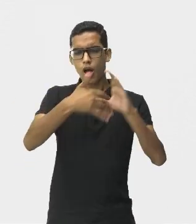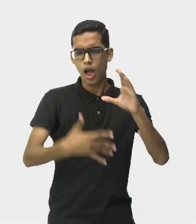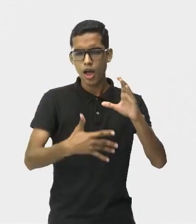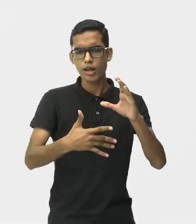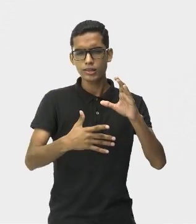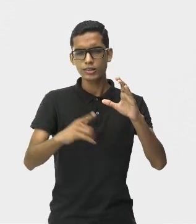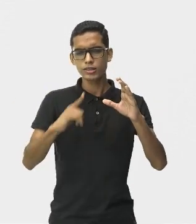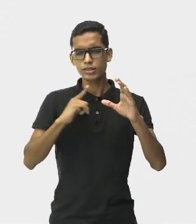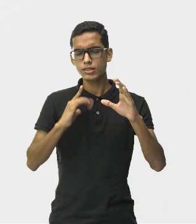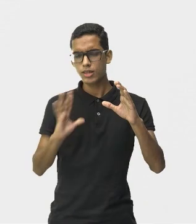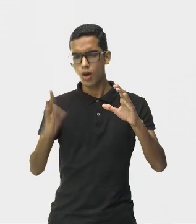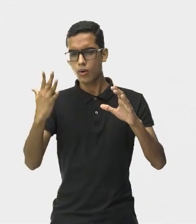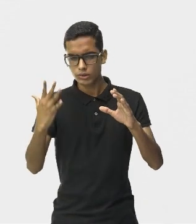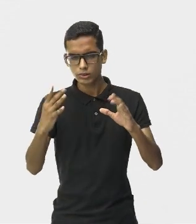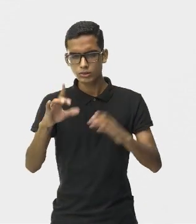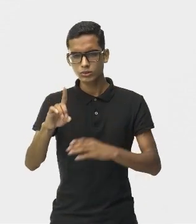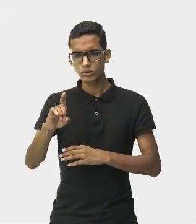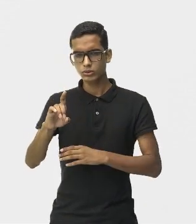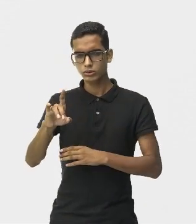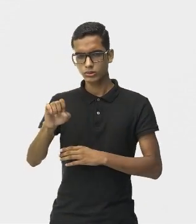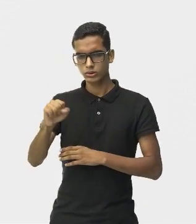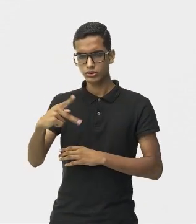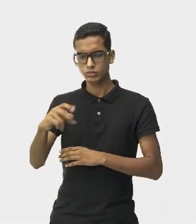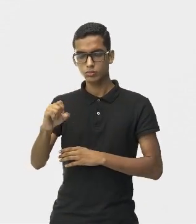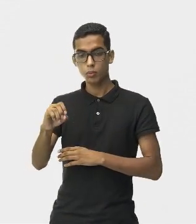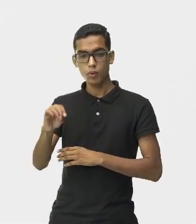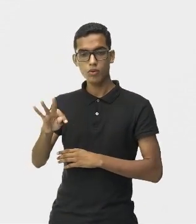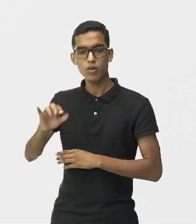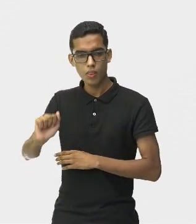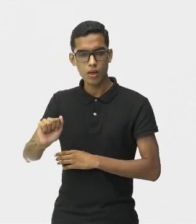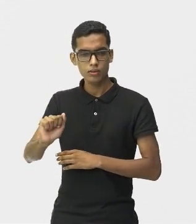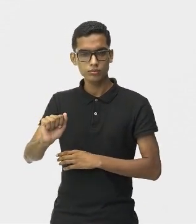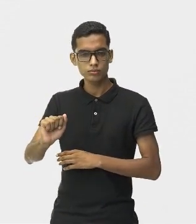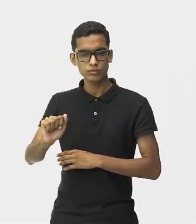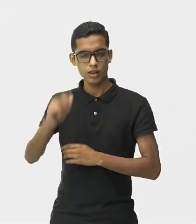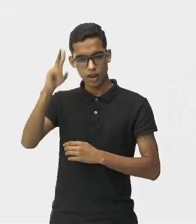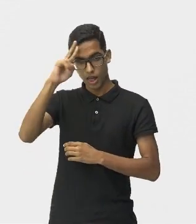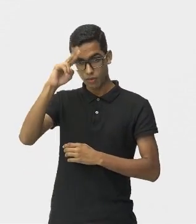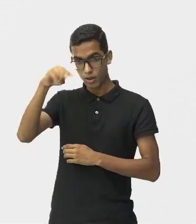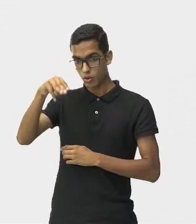déspota esclarecido. A gente está falando aqui do Marquês de Pombal, tá, galerinha?